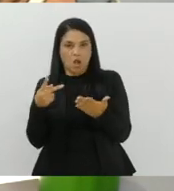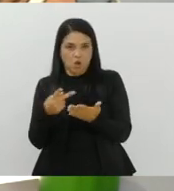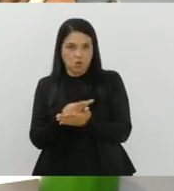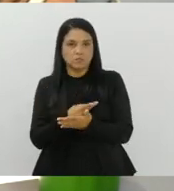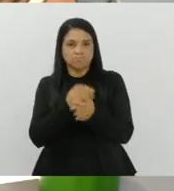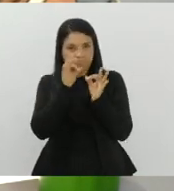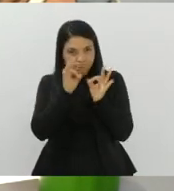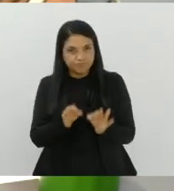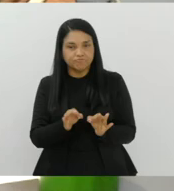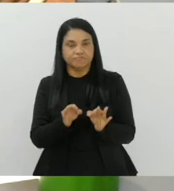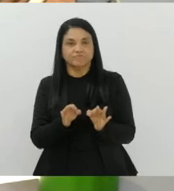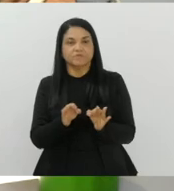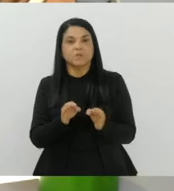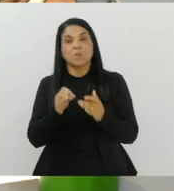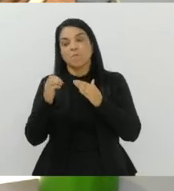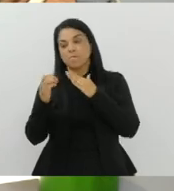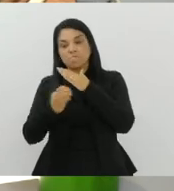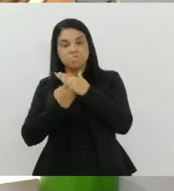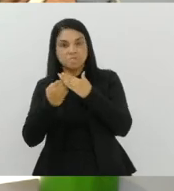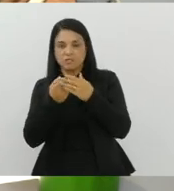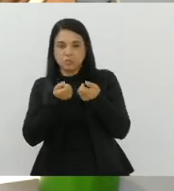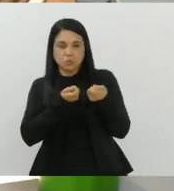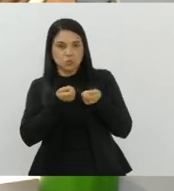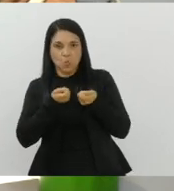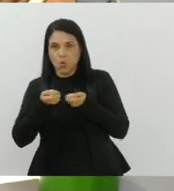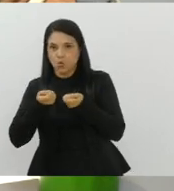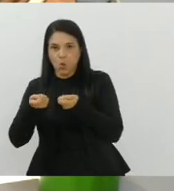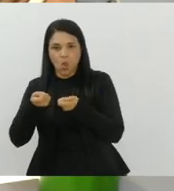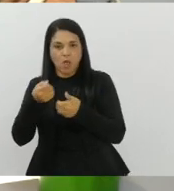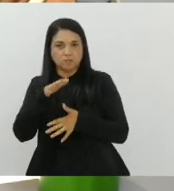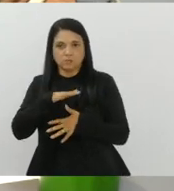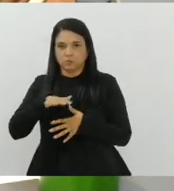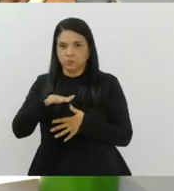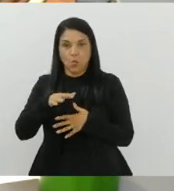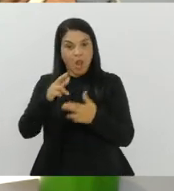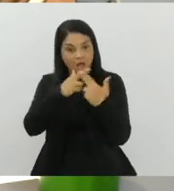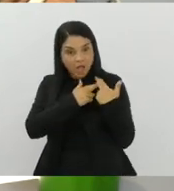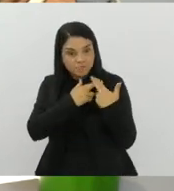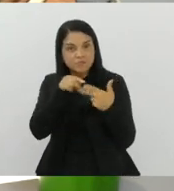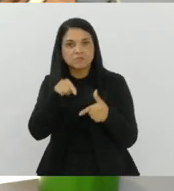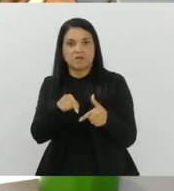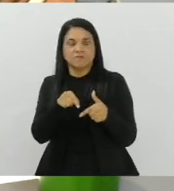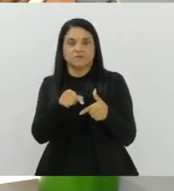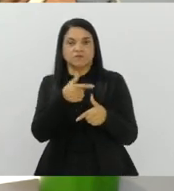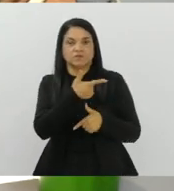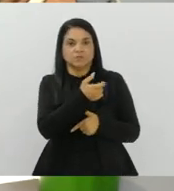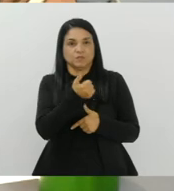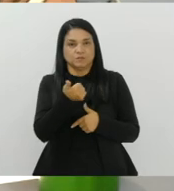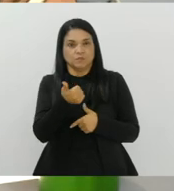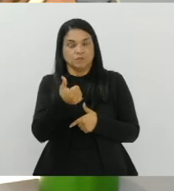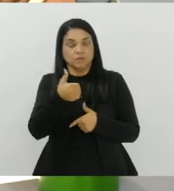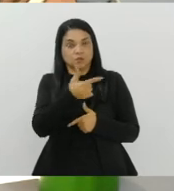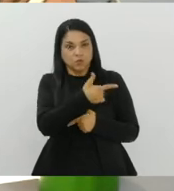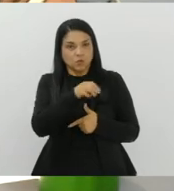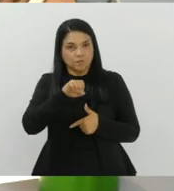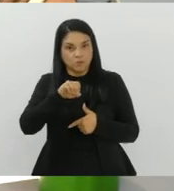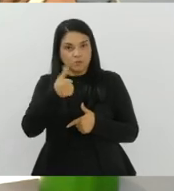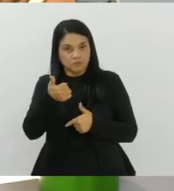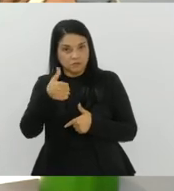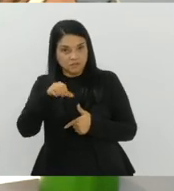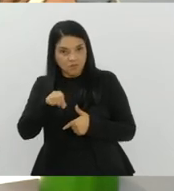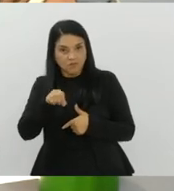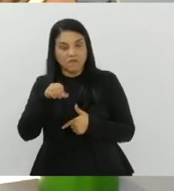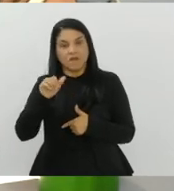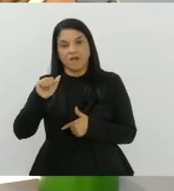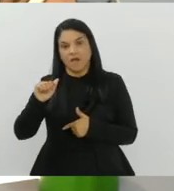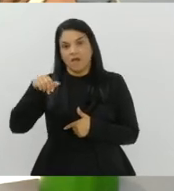acontecendo, uma agência que não regula o setor, que ela é responsável por isso, de 2019 para cá, a